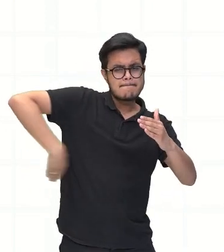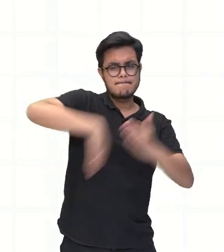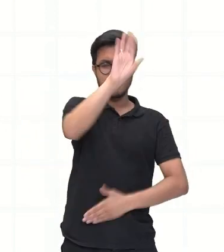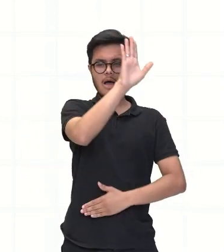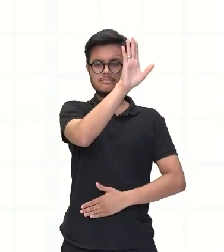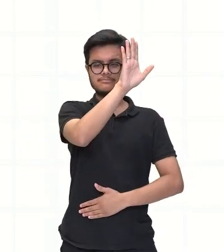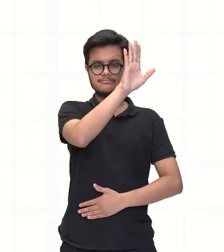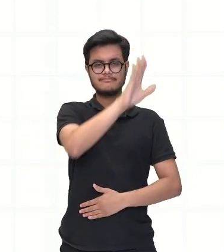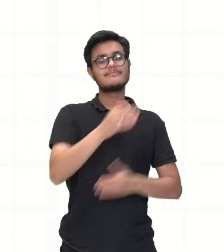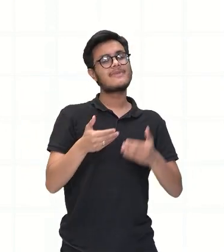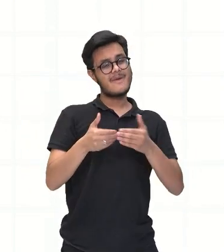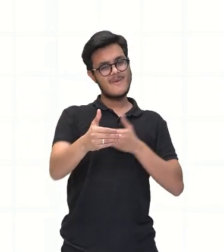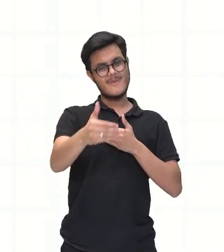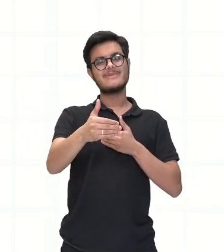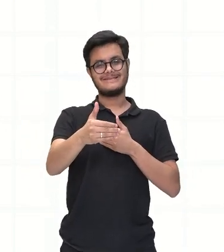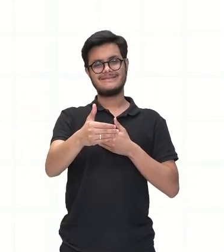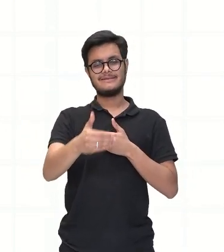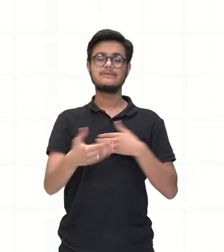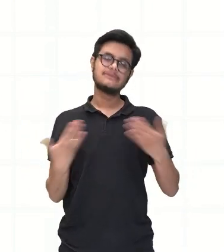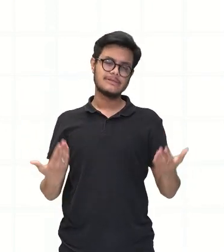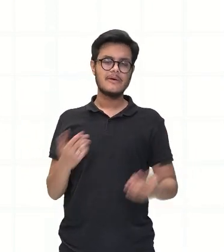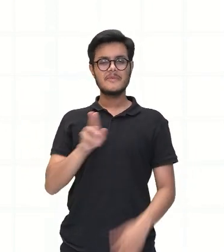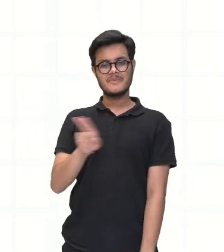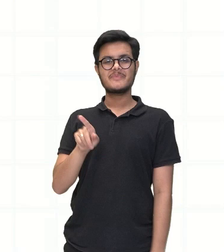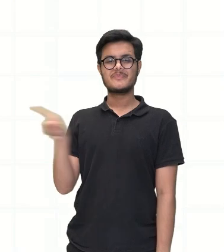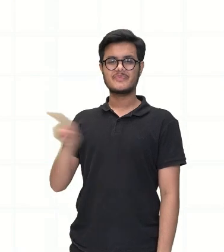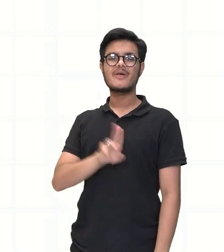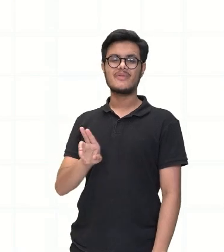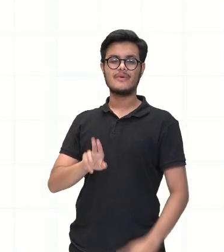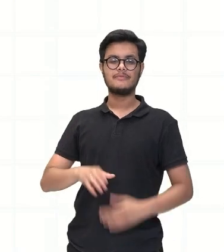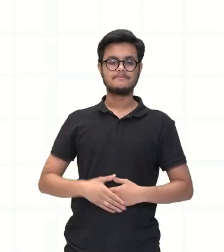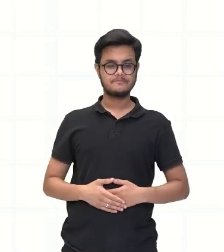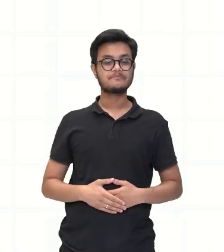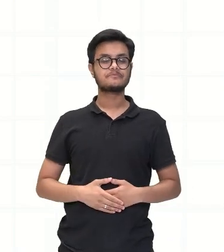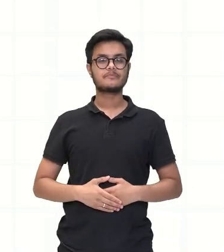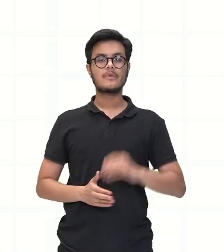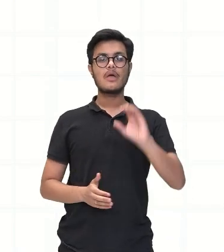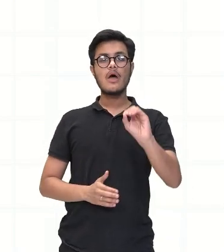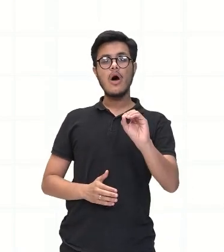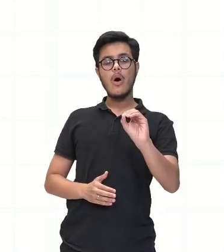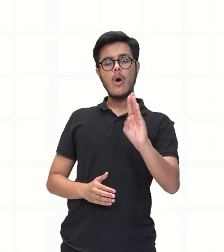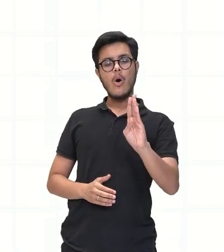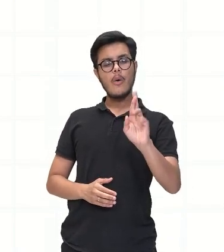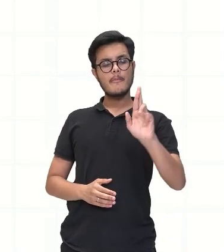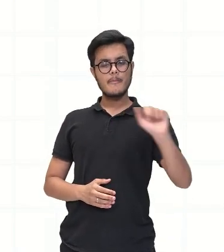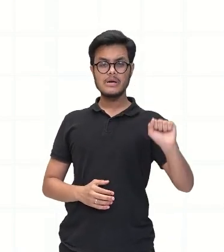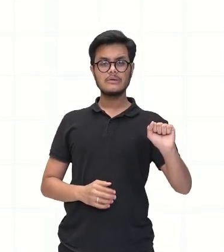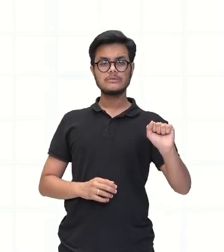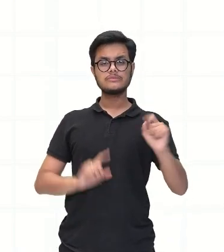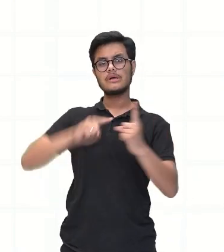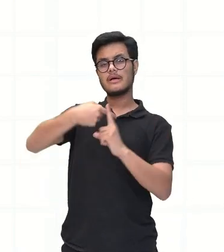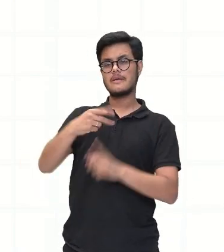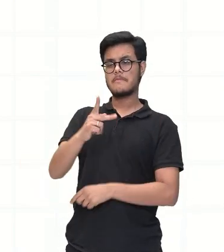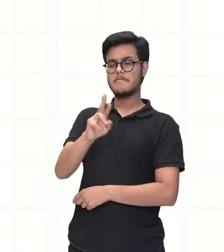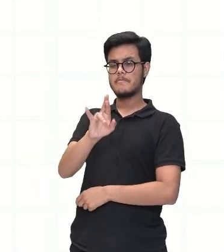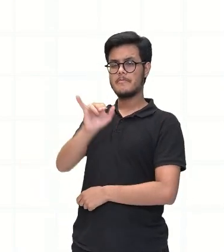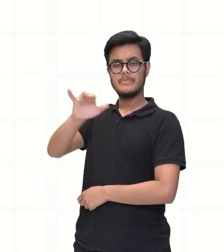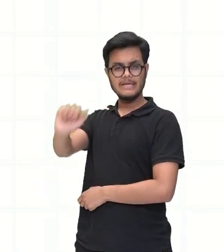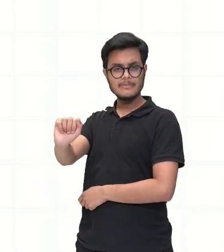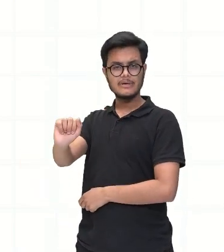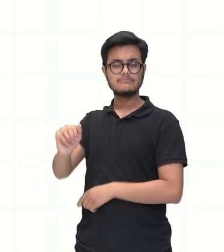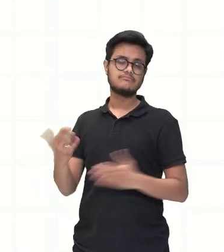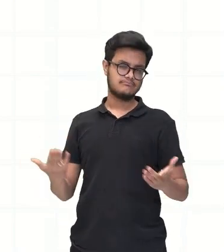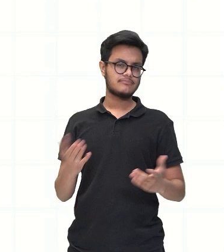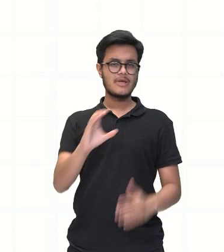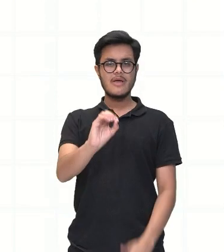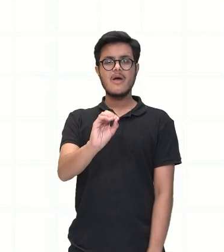pontapé inicial, não é isso? Pontapé. Obra mais prima. O que vai indicar? Vai